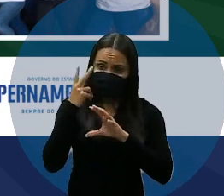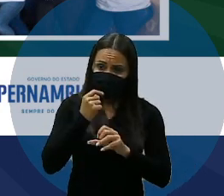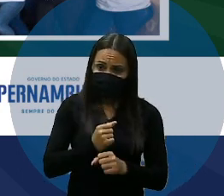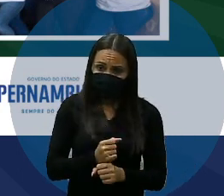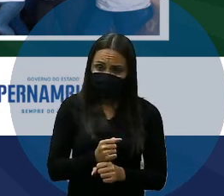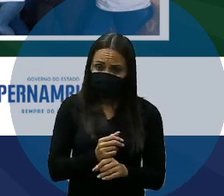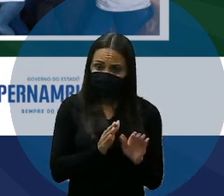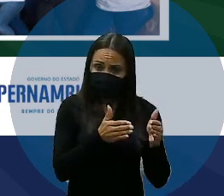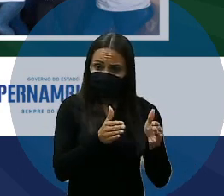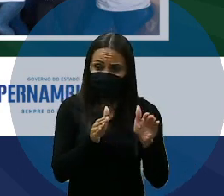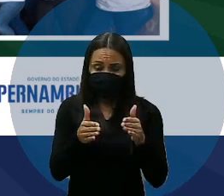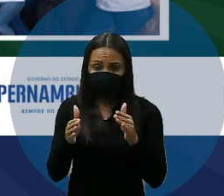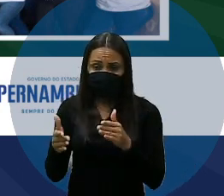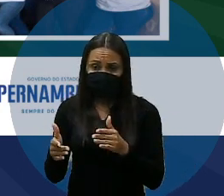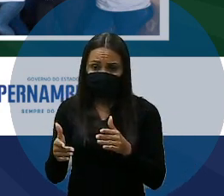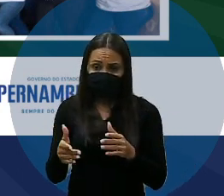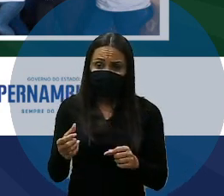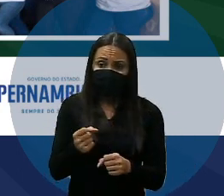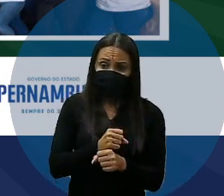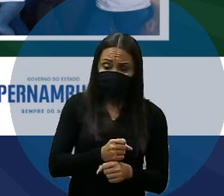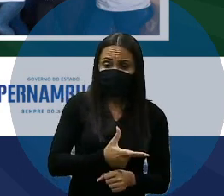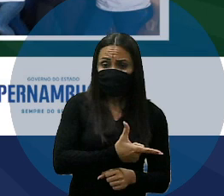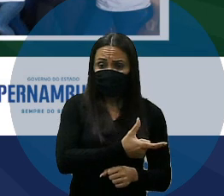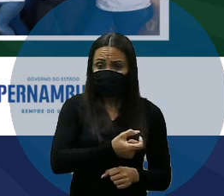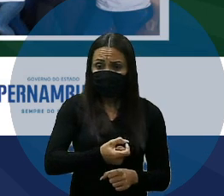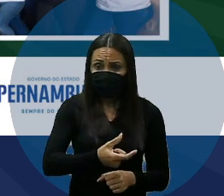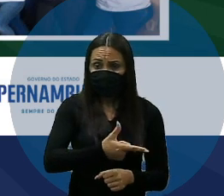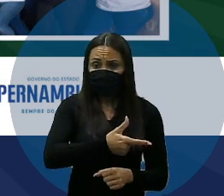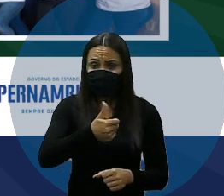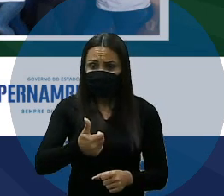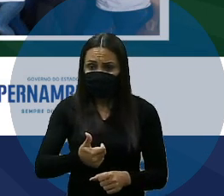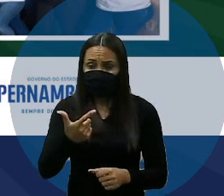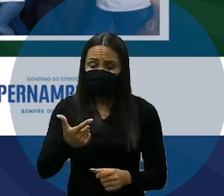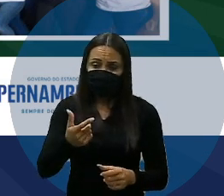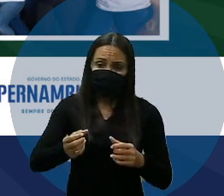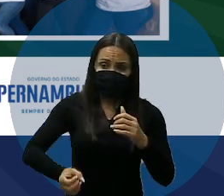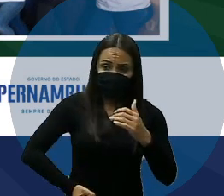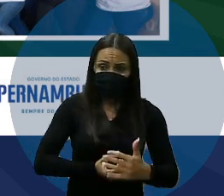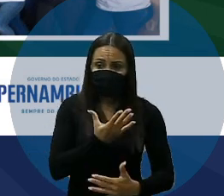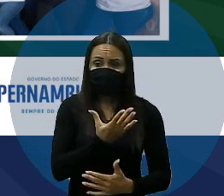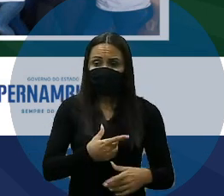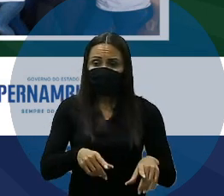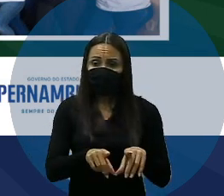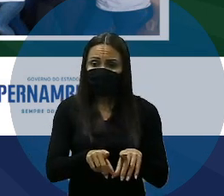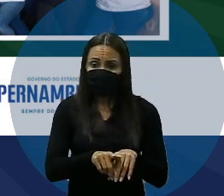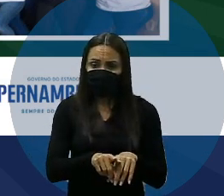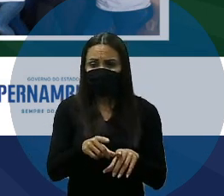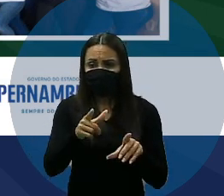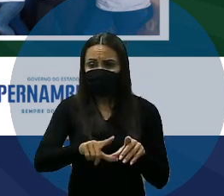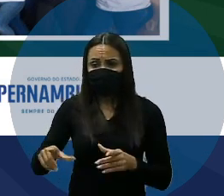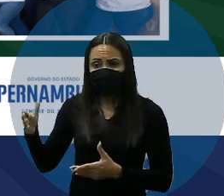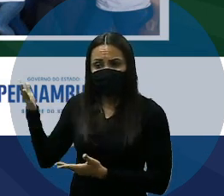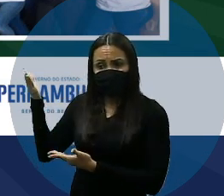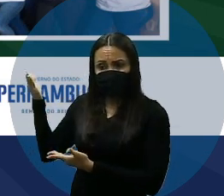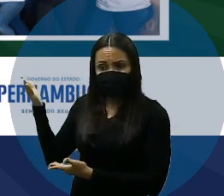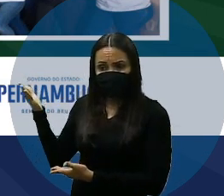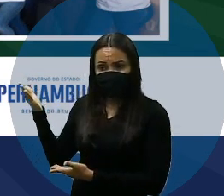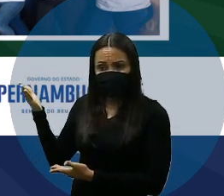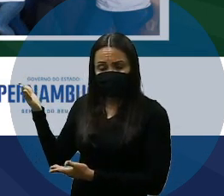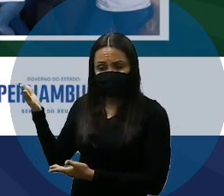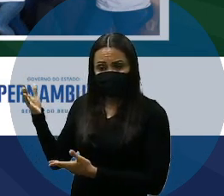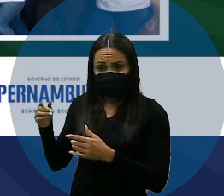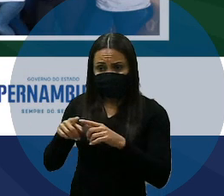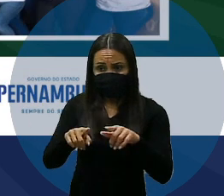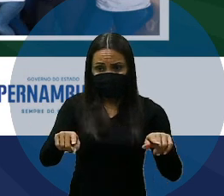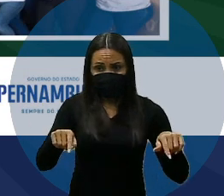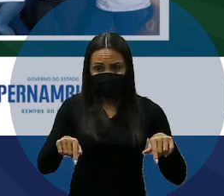específicos ainda esse ano. A gente teve a reimplantação, vocês podem ver aí novamente, eu em sala de aula, juntamente com os